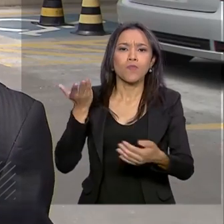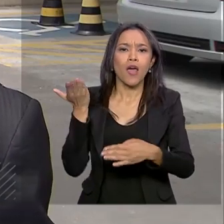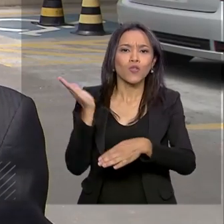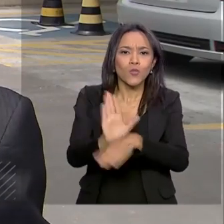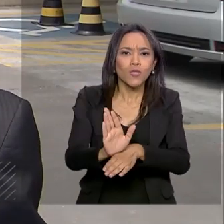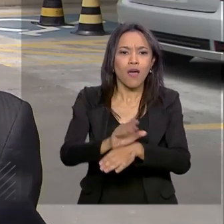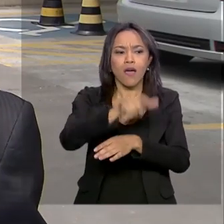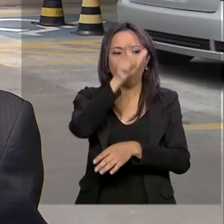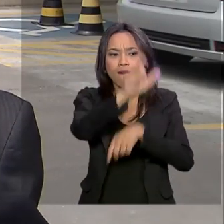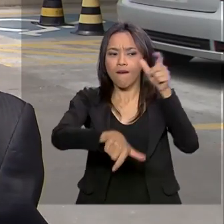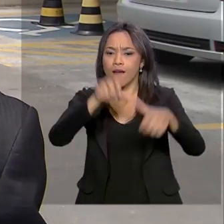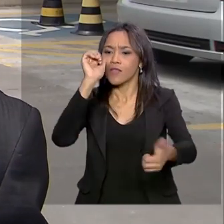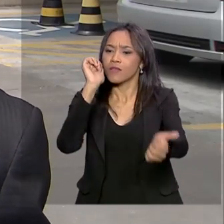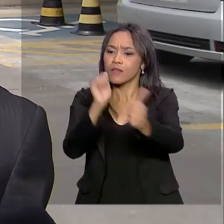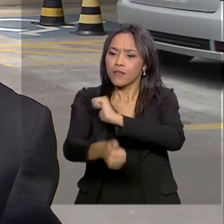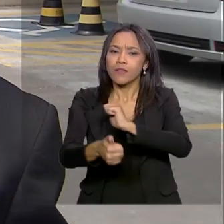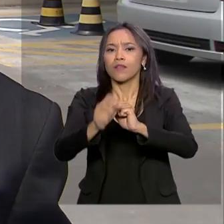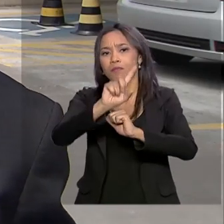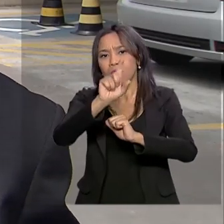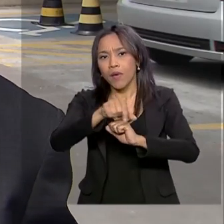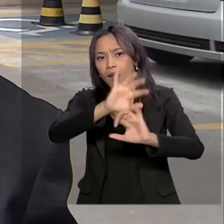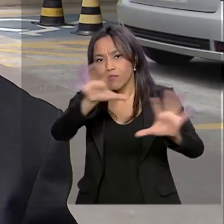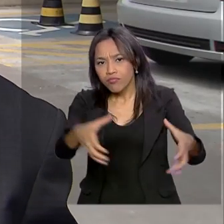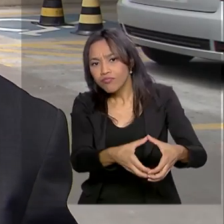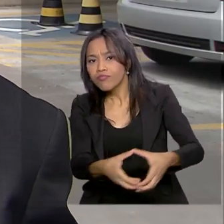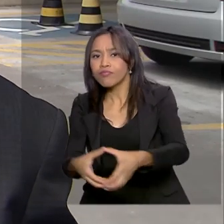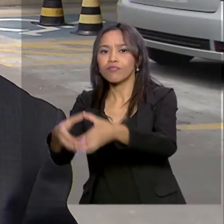atletas para as Olimpíadas de 2020.